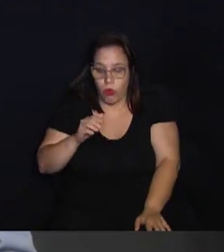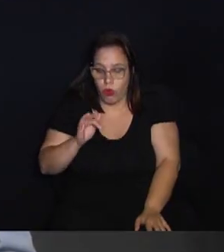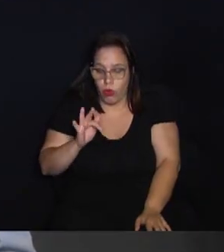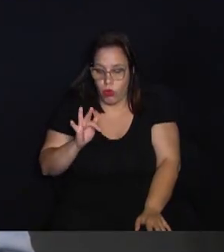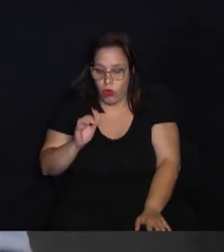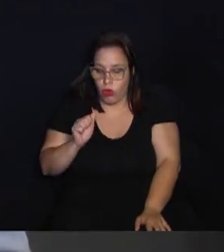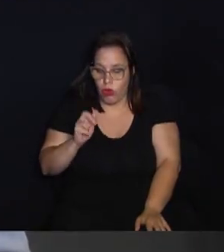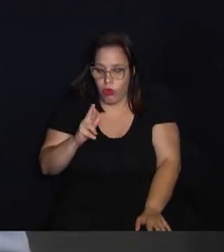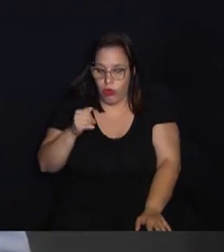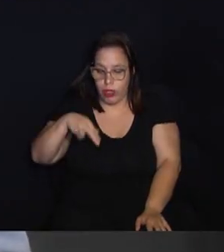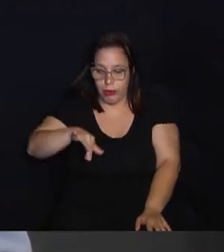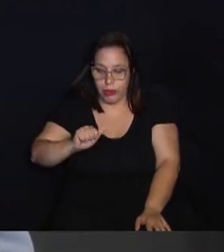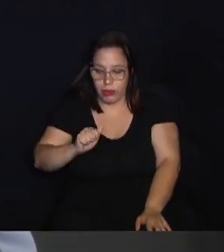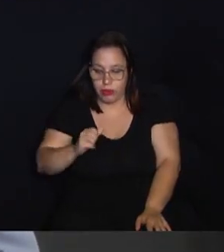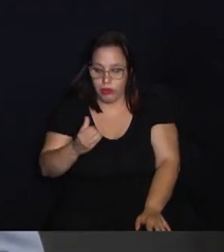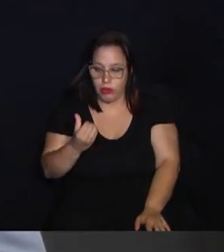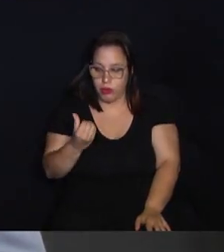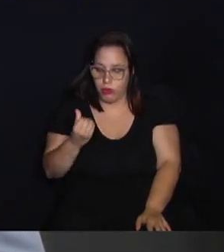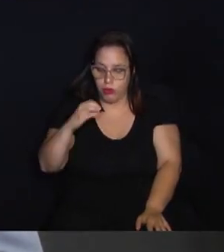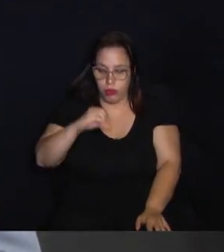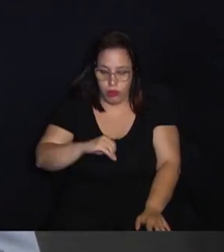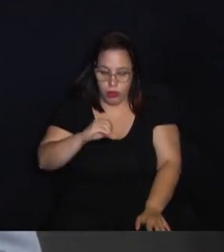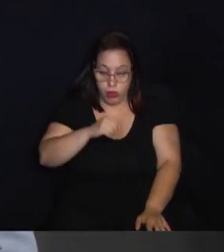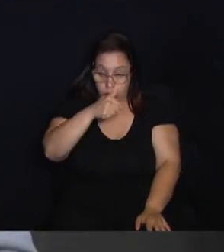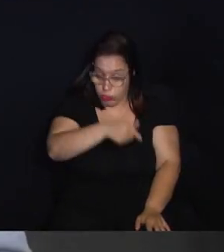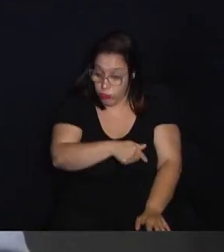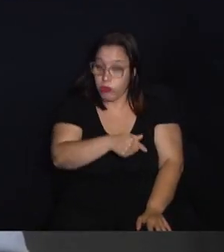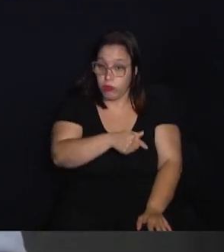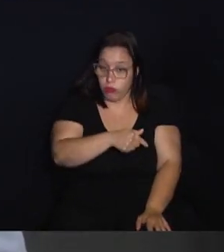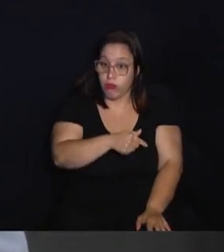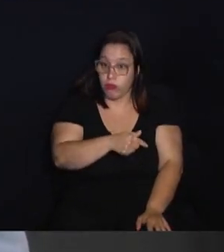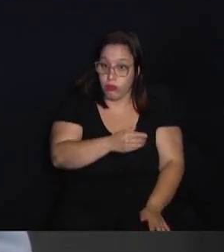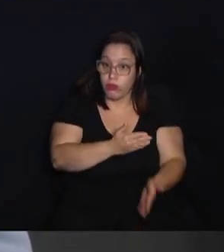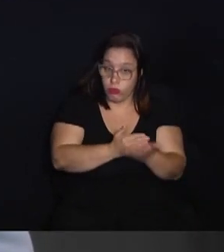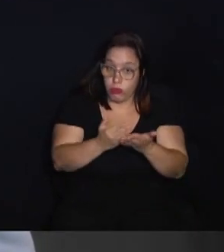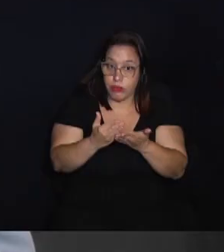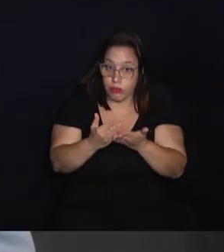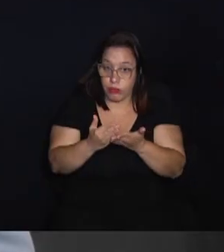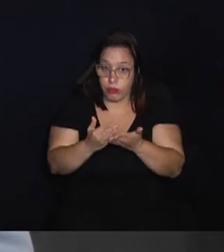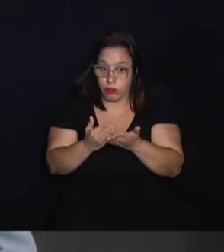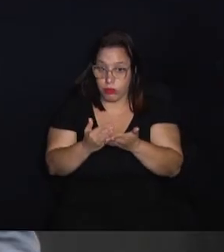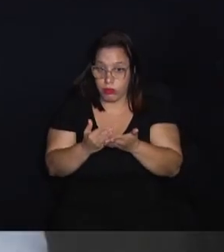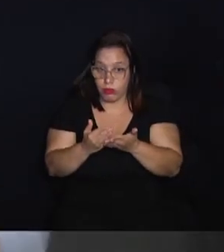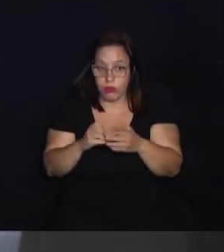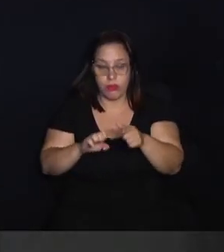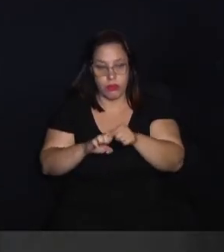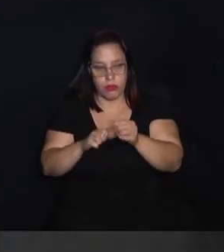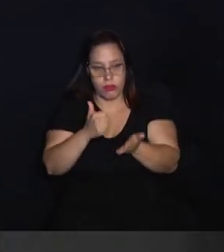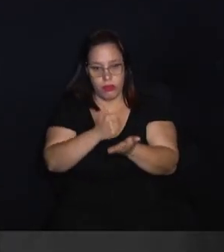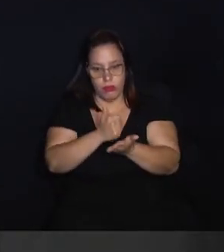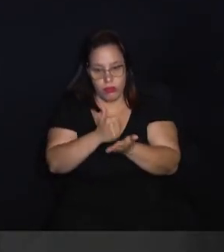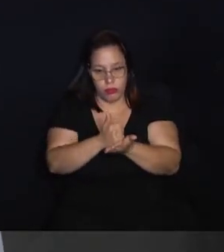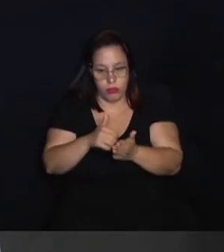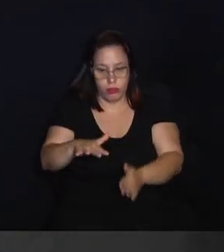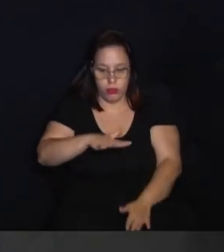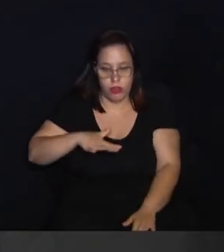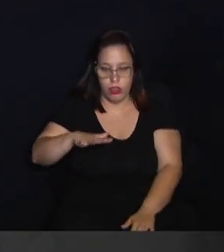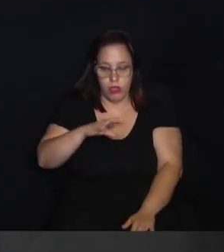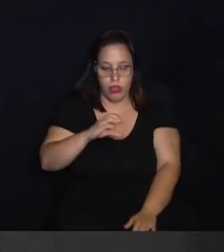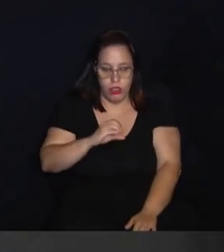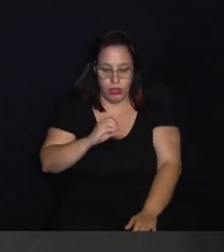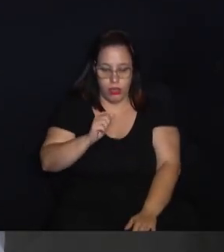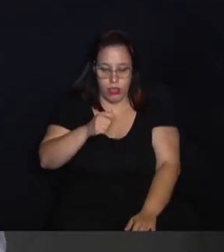Em 1997, inclusive, começou um novo empreendimento farmacêutico na região do Campo